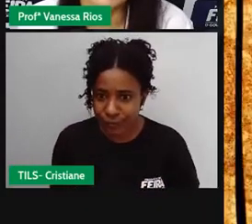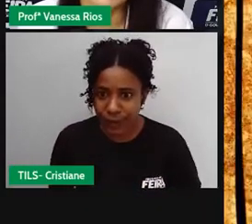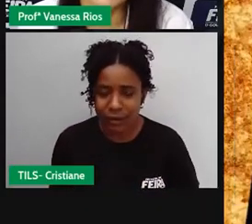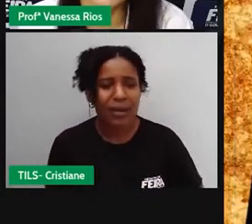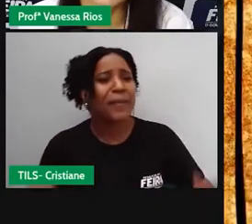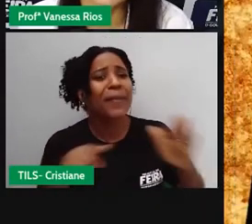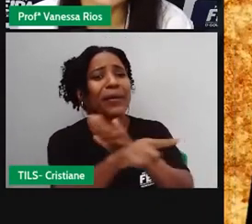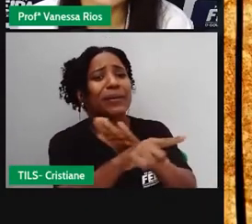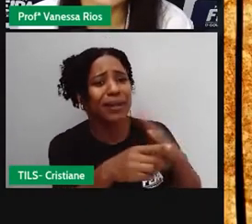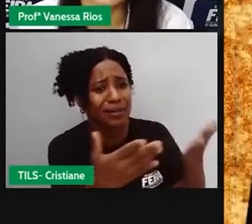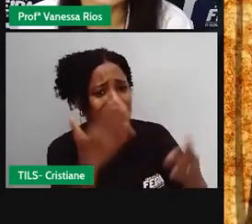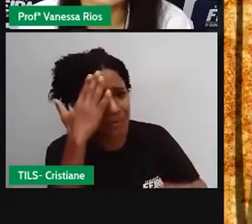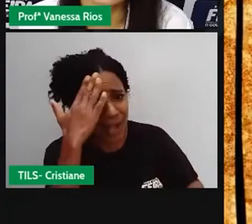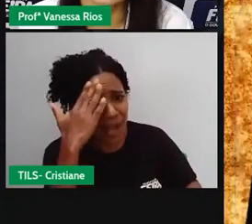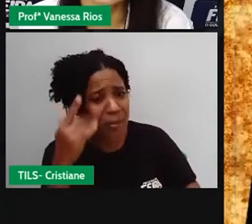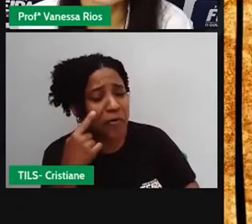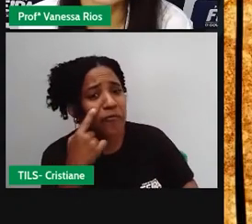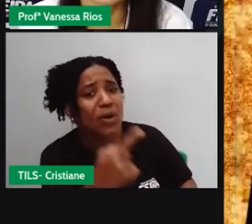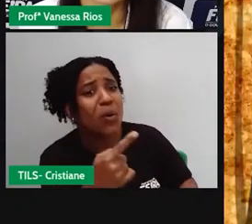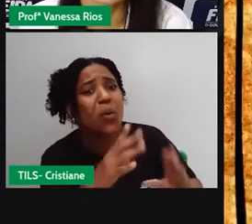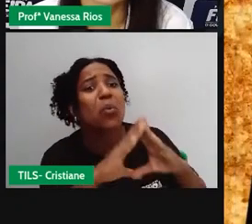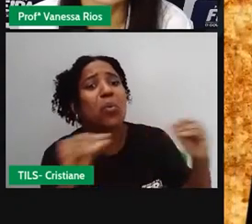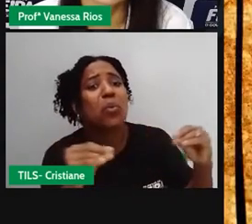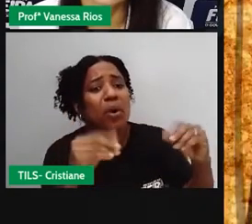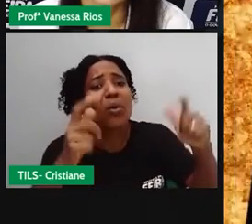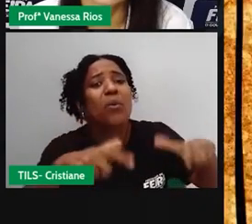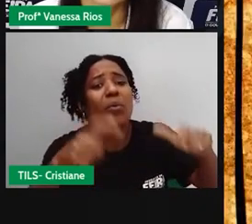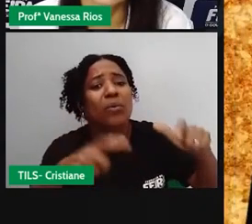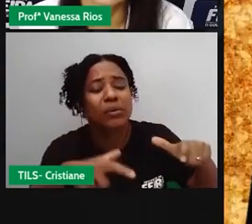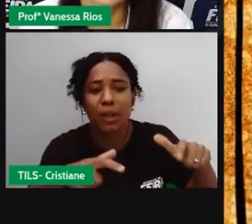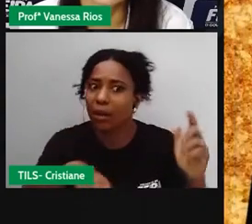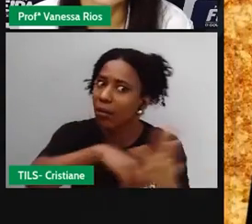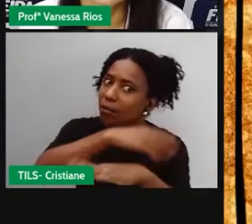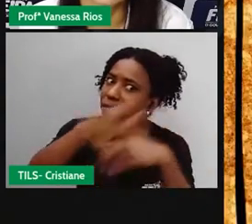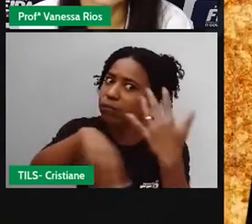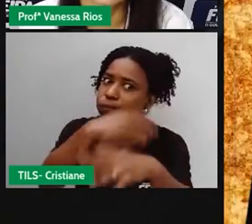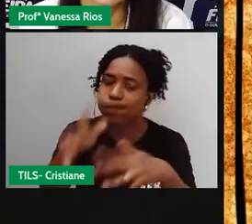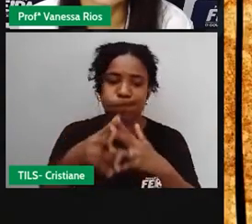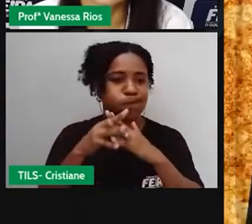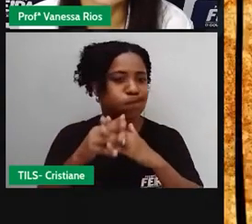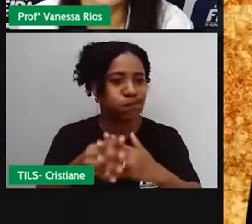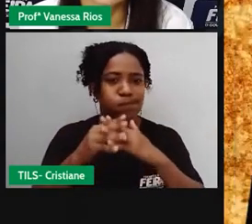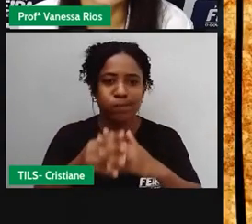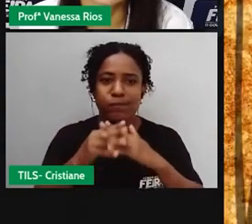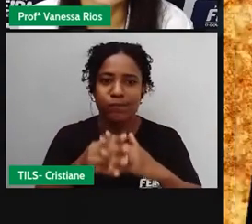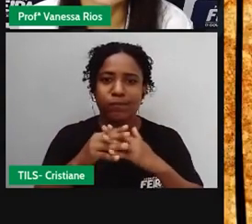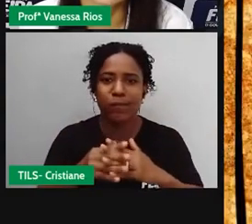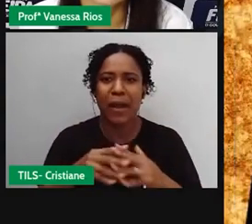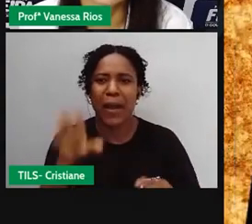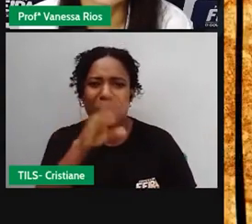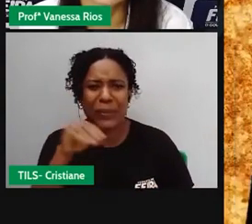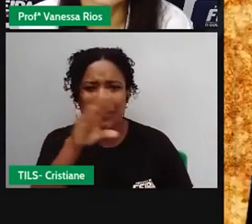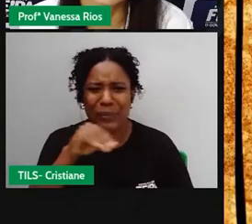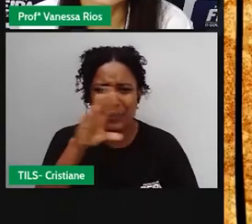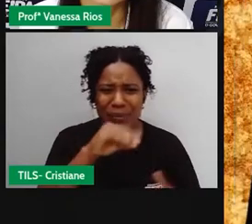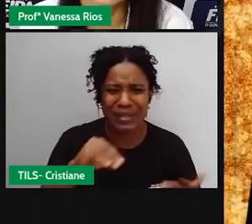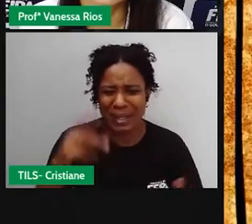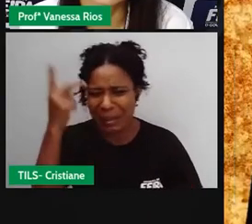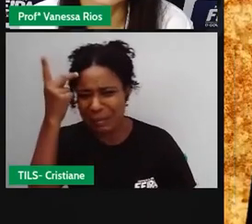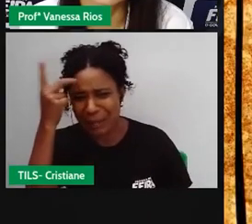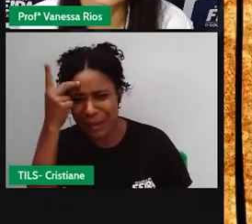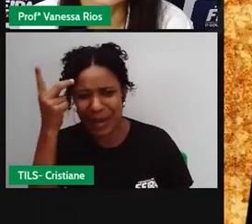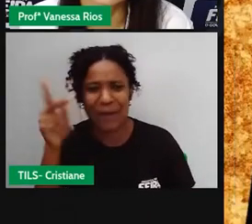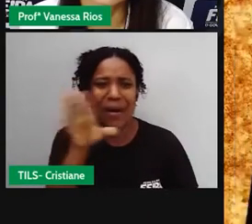alguém sabia de alguma novidade, aí é que o desmantelo começava. Era um povo falando feito paulista, feito carioca,